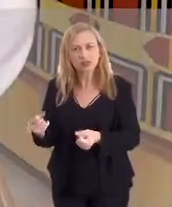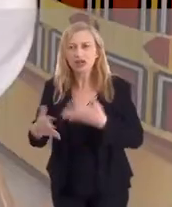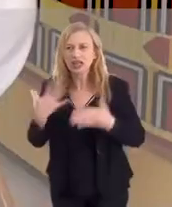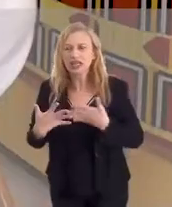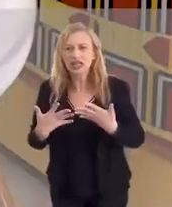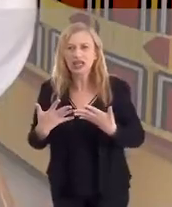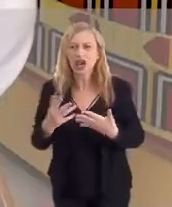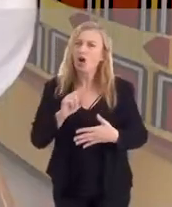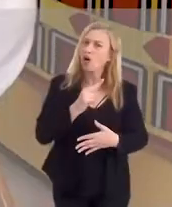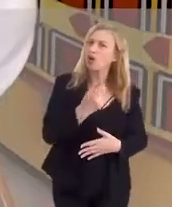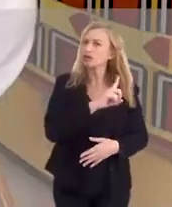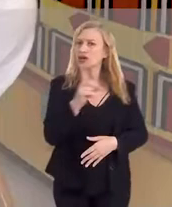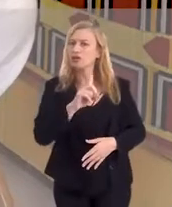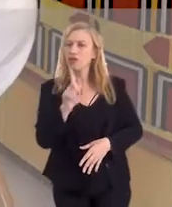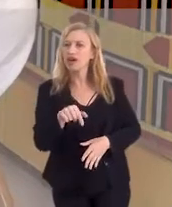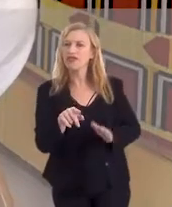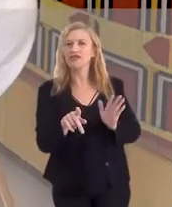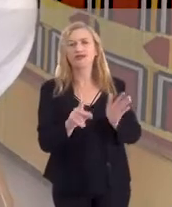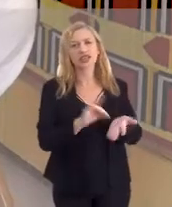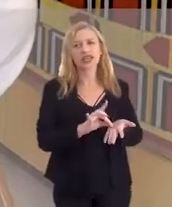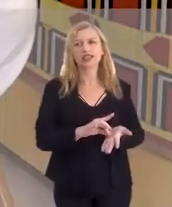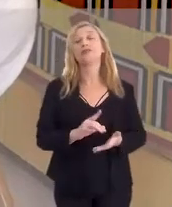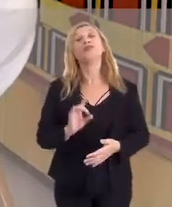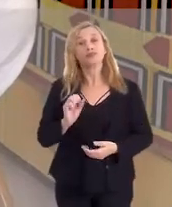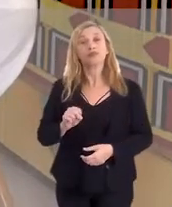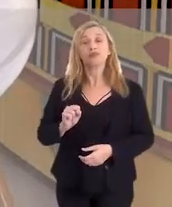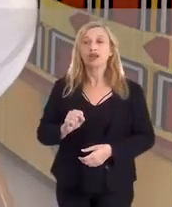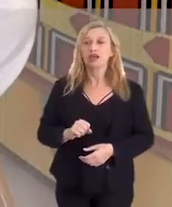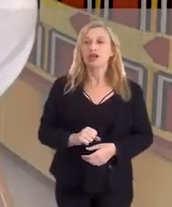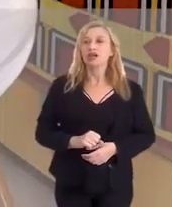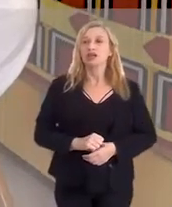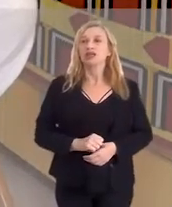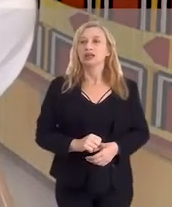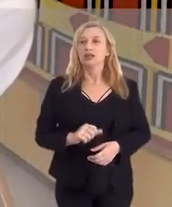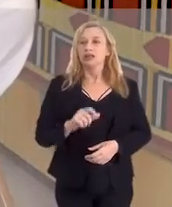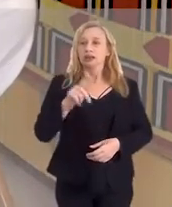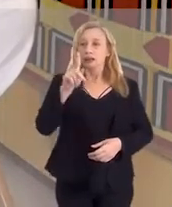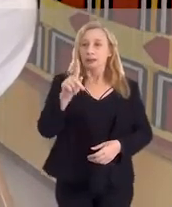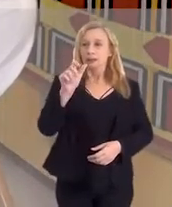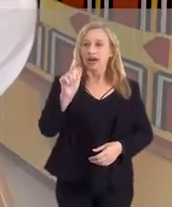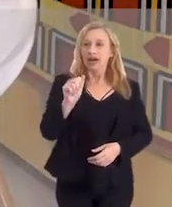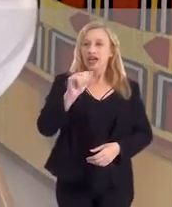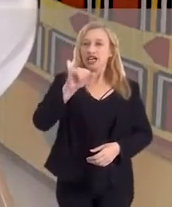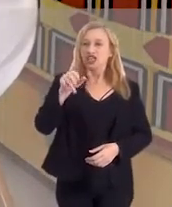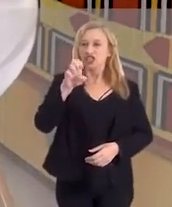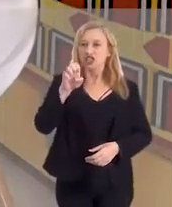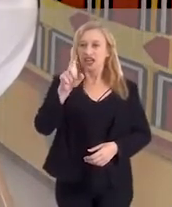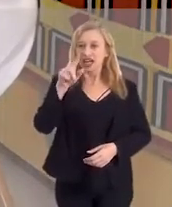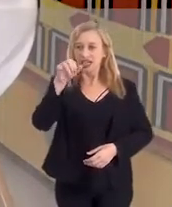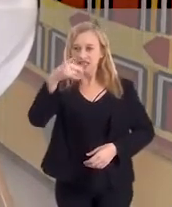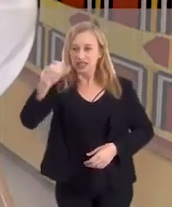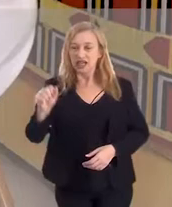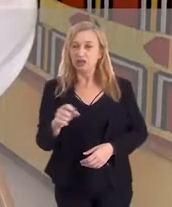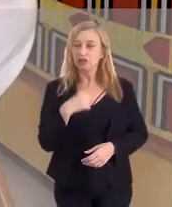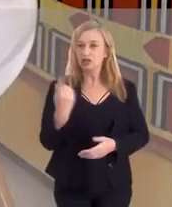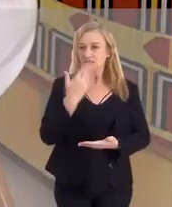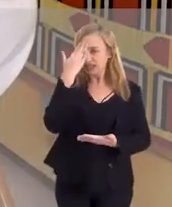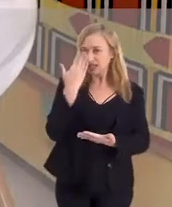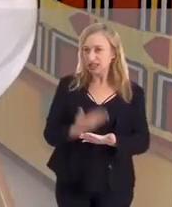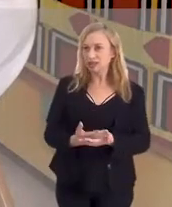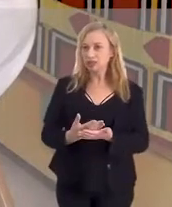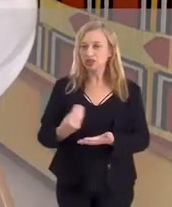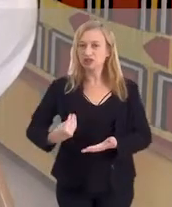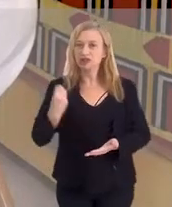forma, é isso mesmo? Ou não é verdade? É verdade. Aí entra a pagelança, né? Porque quando a gente acredita que a gente está